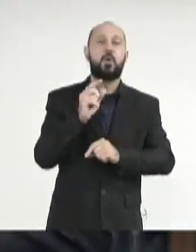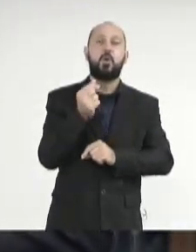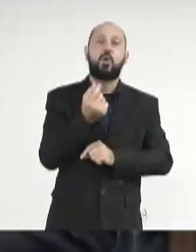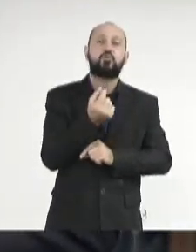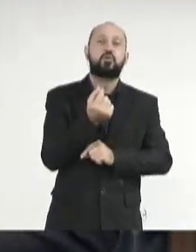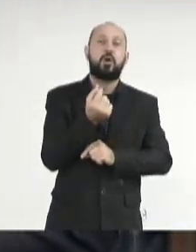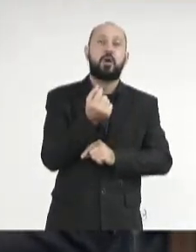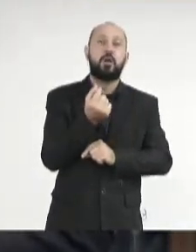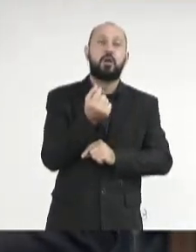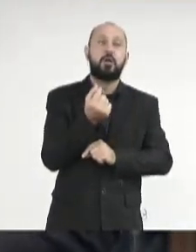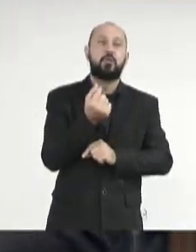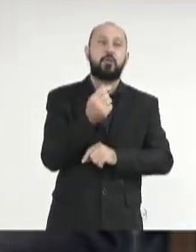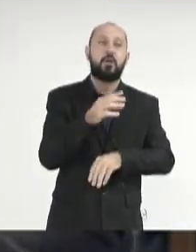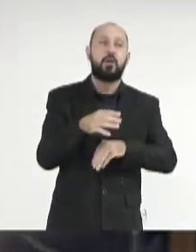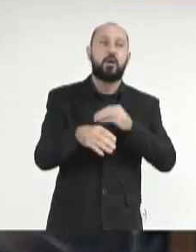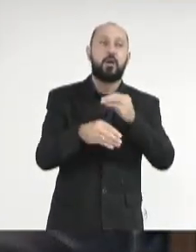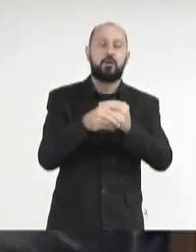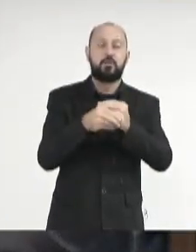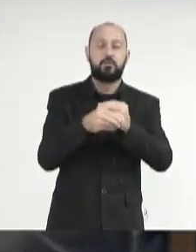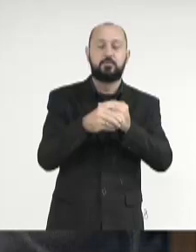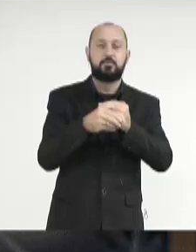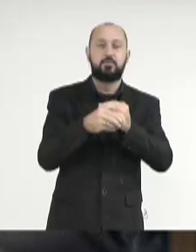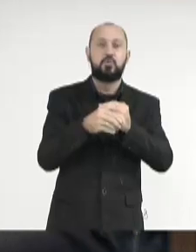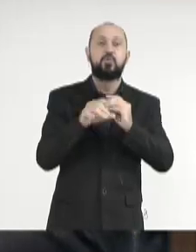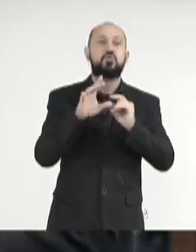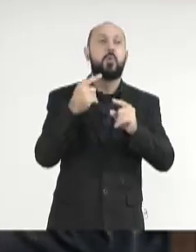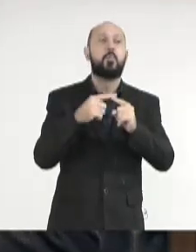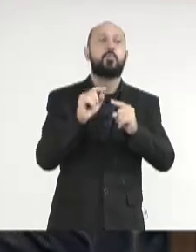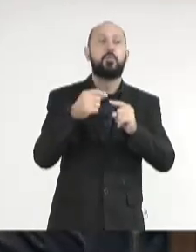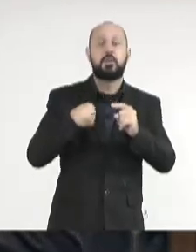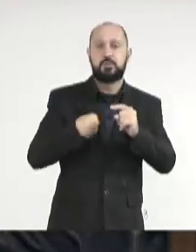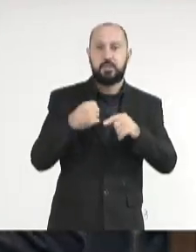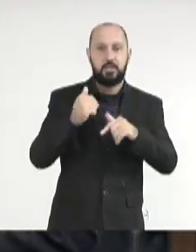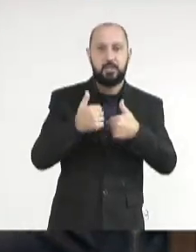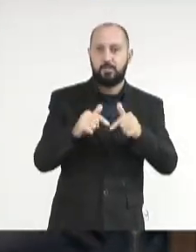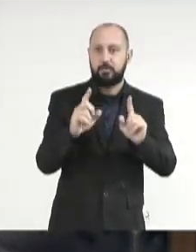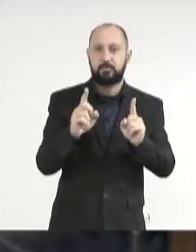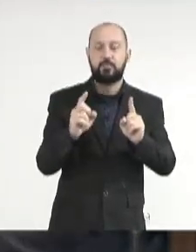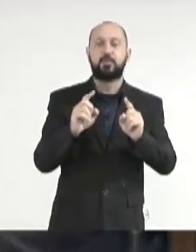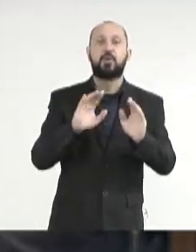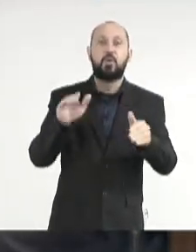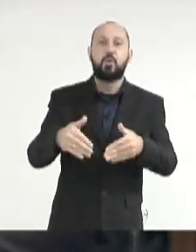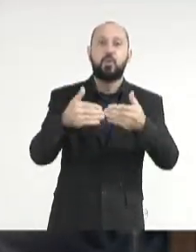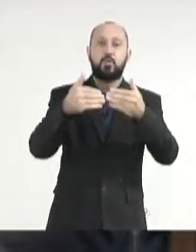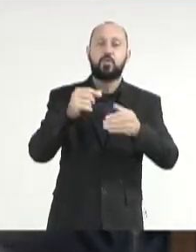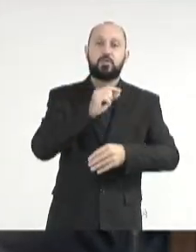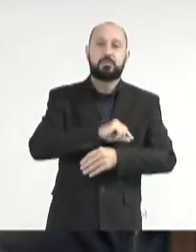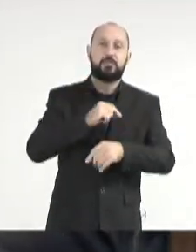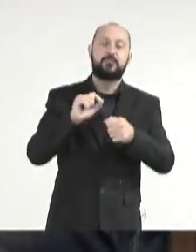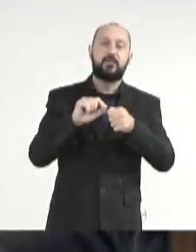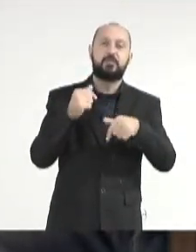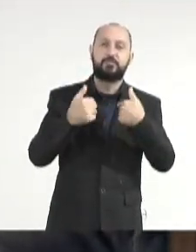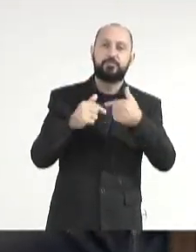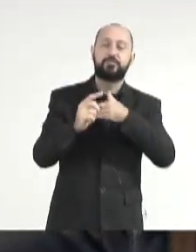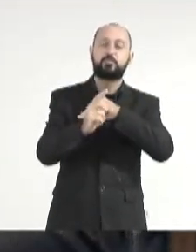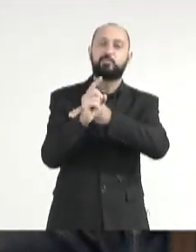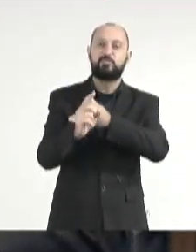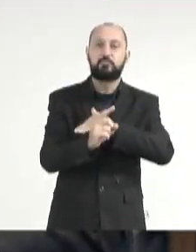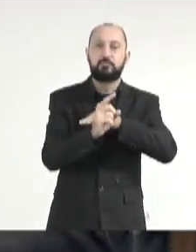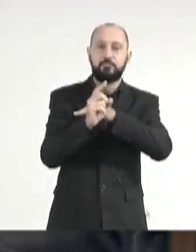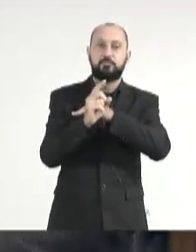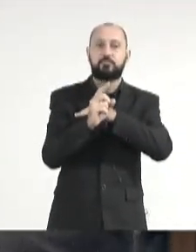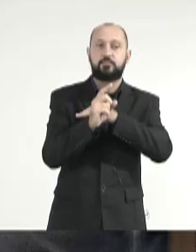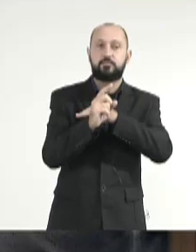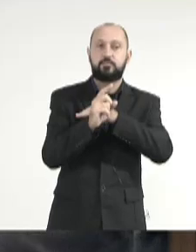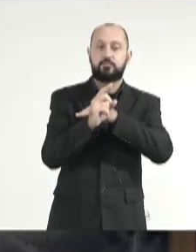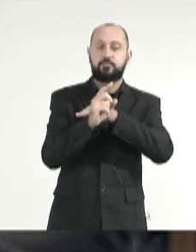ser acrescentado na remuneração do servidor só por ele estar trabalhando, mas diretamente relacionado à produtividade, ao atendimento que esse agente